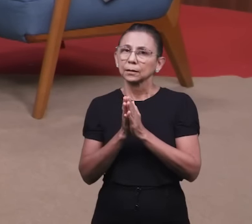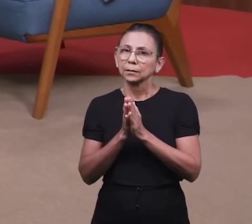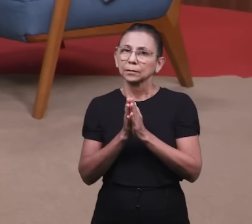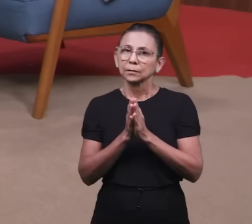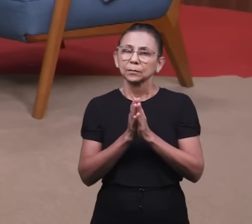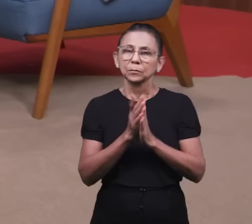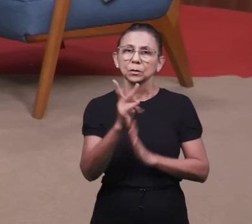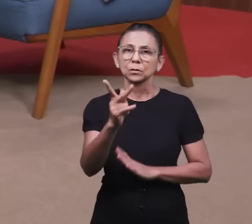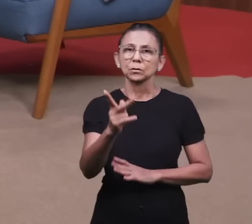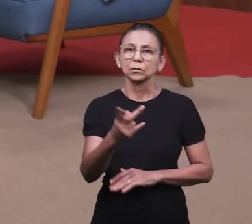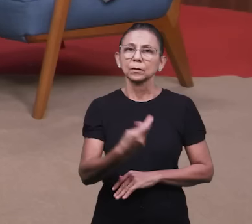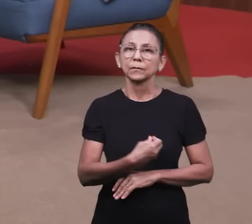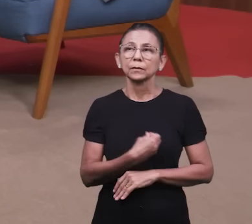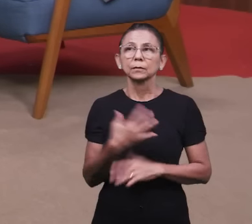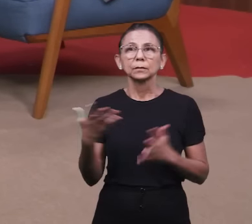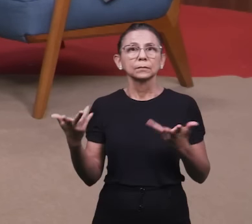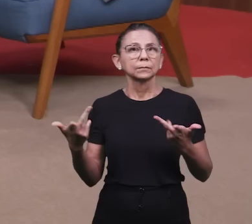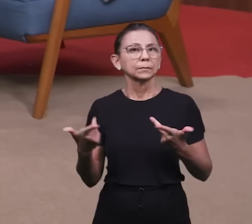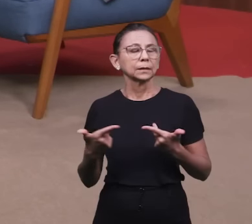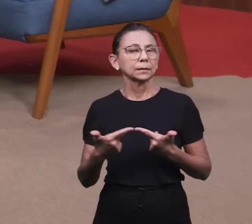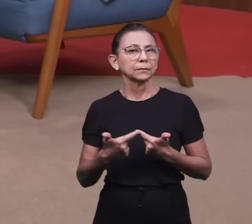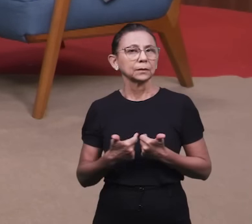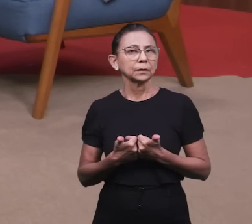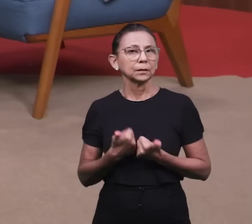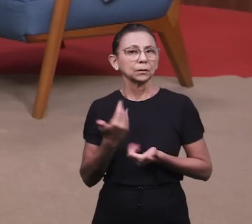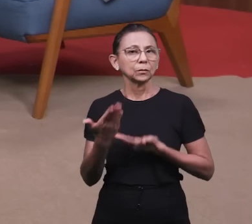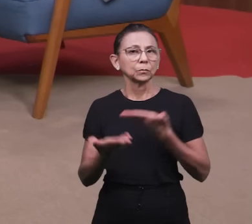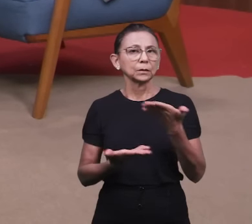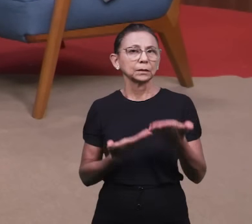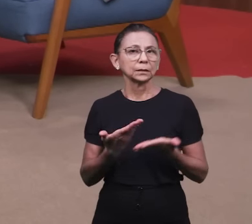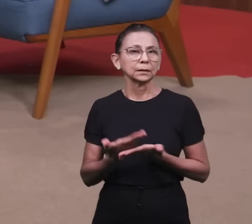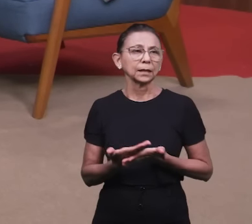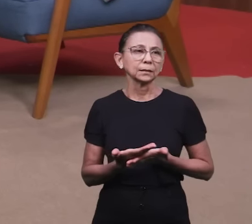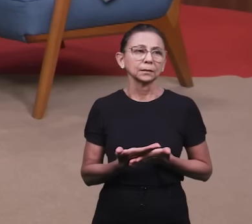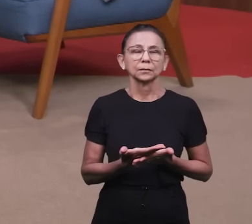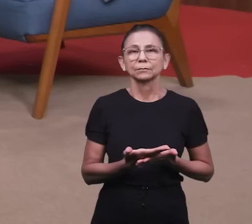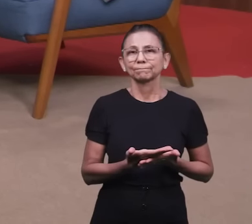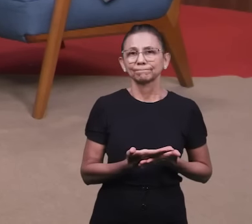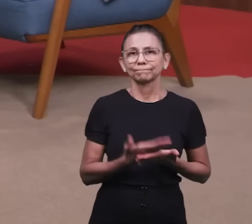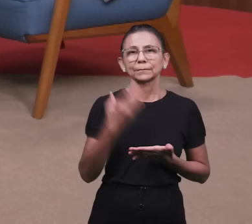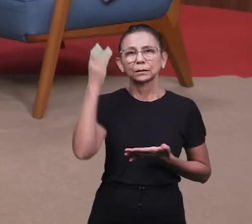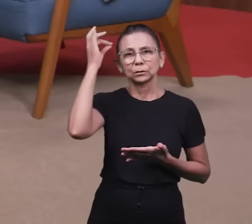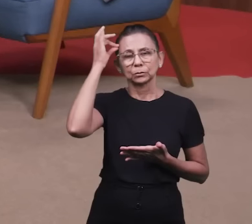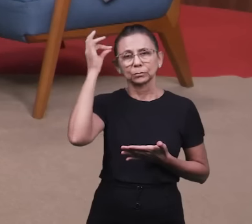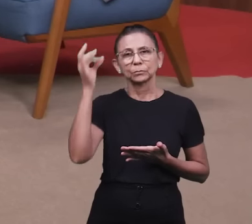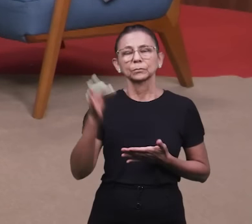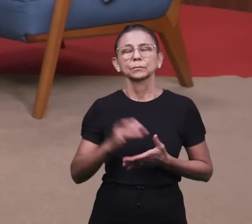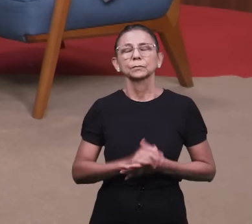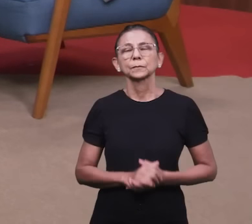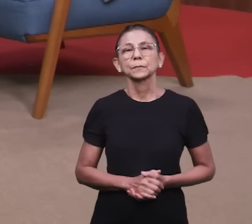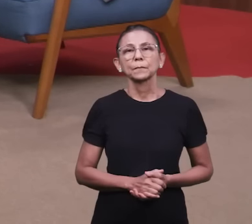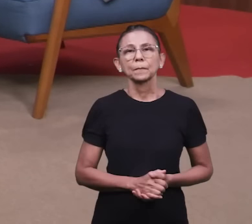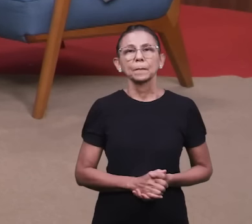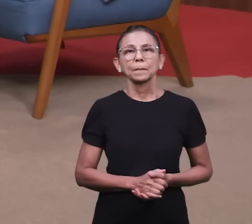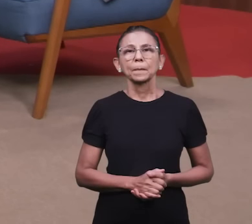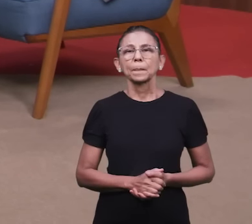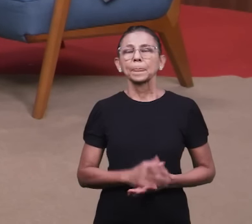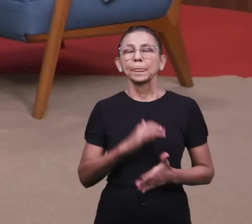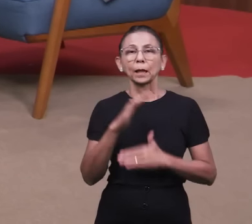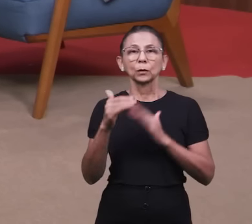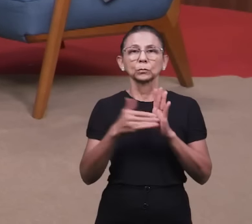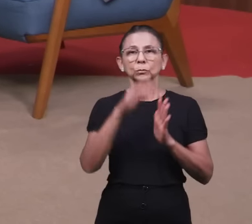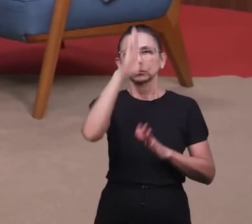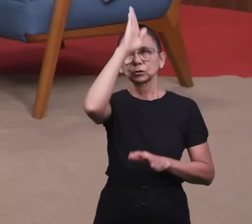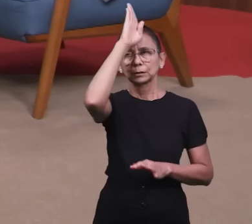e isso é maravilhoso é uma assistência que você não encontra em todo lugar uma assistência espiritual vou repetir tudo